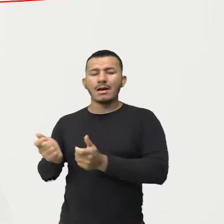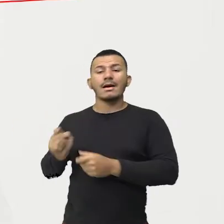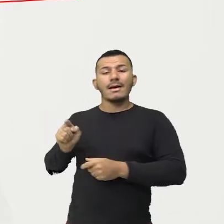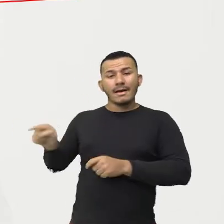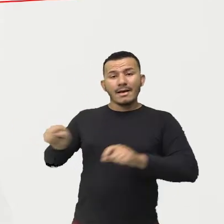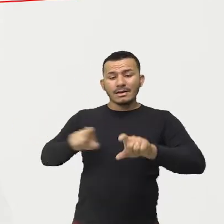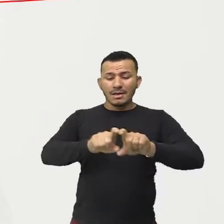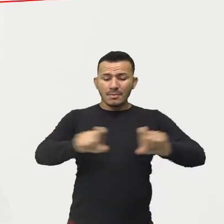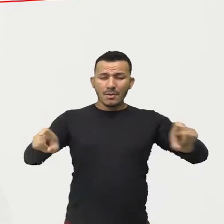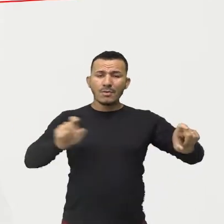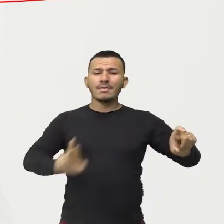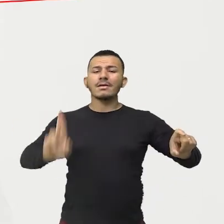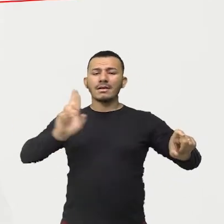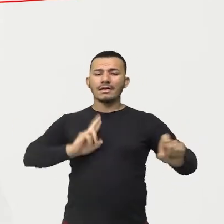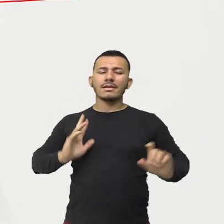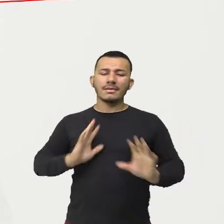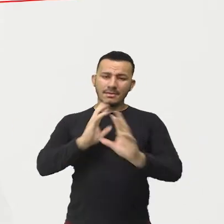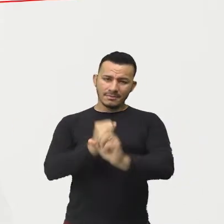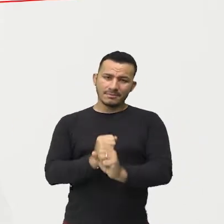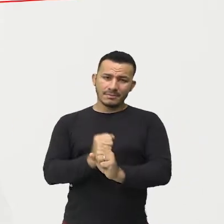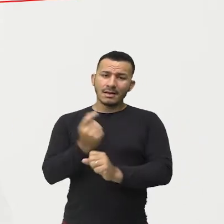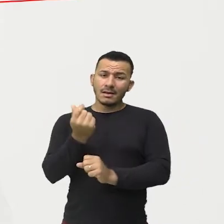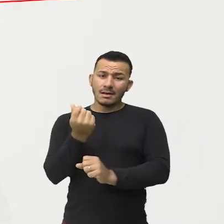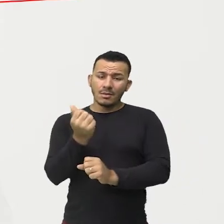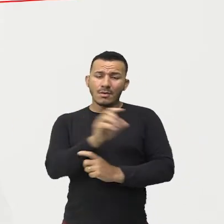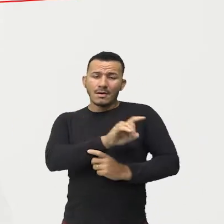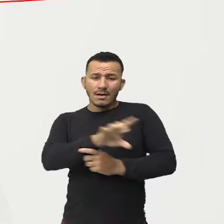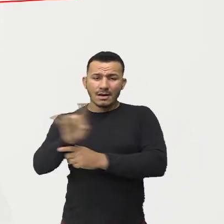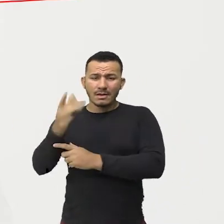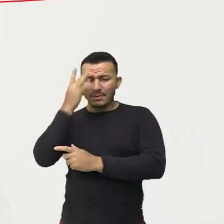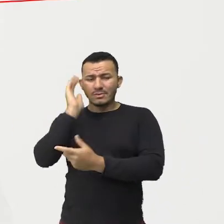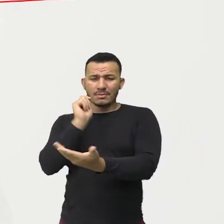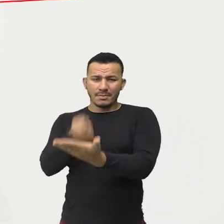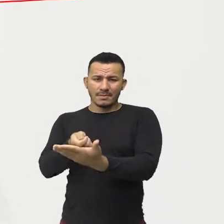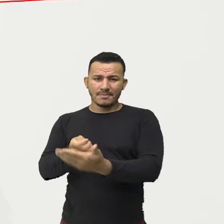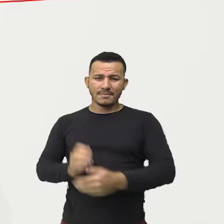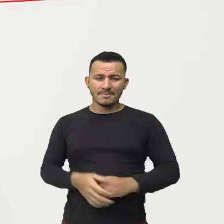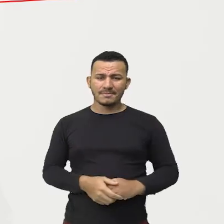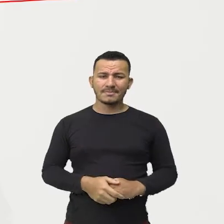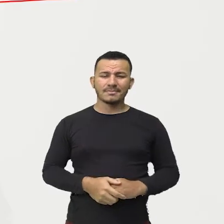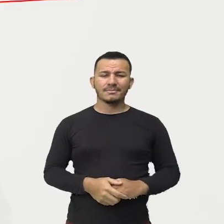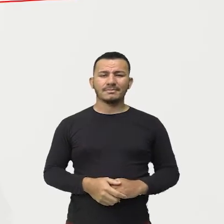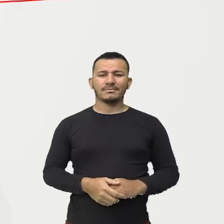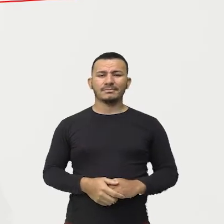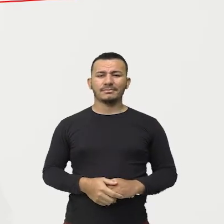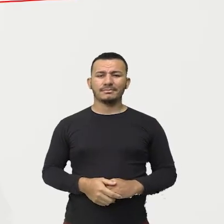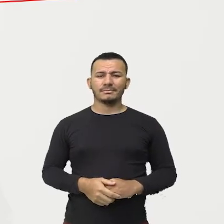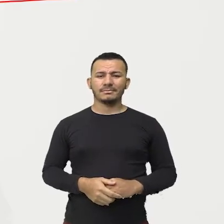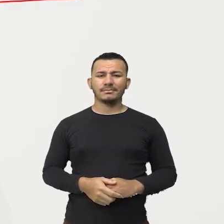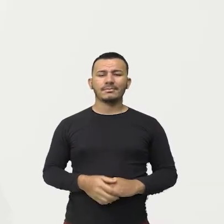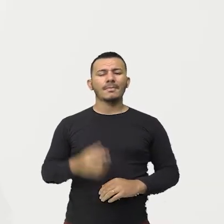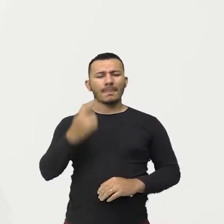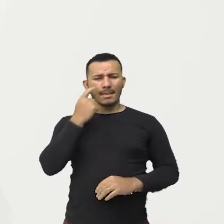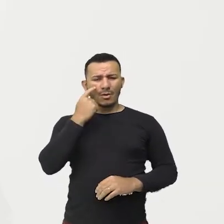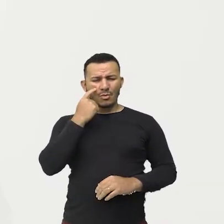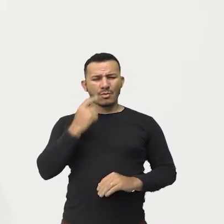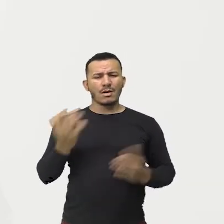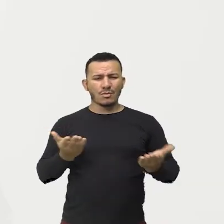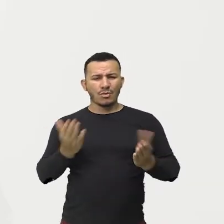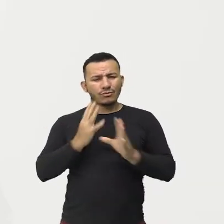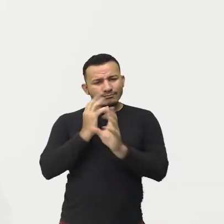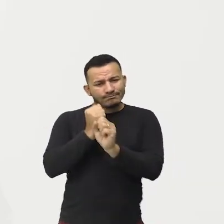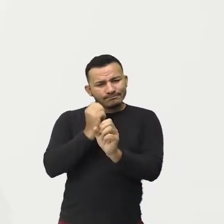dar a resposta de quanto será cobrado, né? Quanto a pessoa vai pagar, beleza? Acompanha só um desenvolvimento